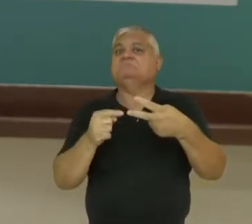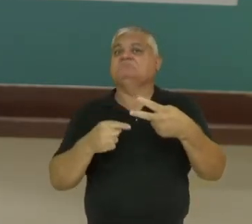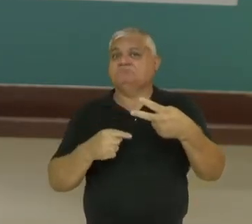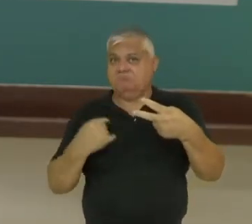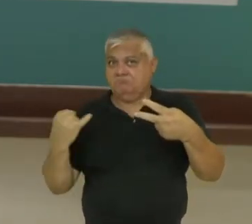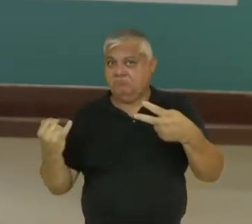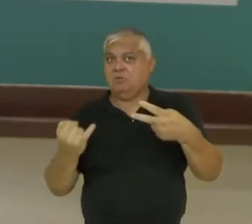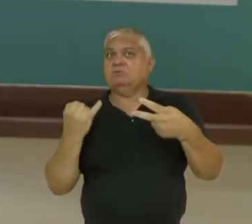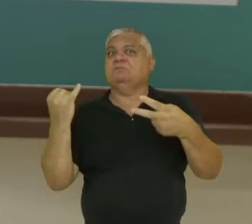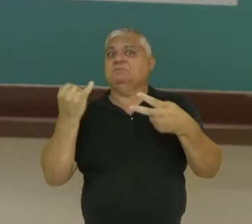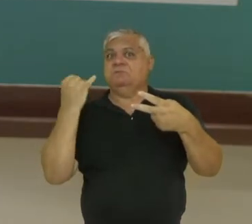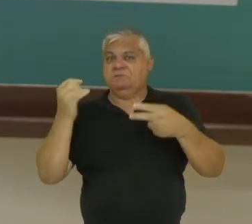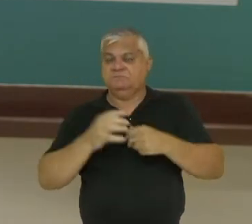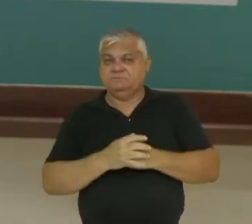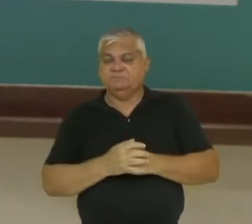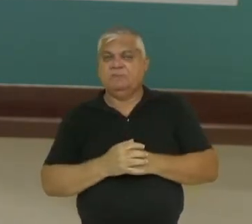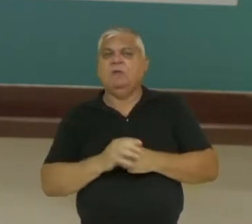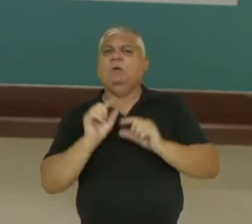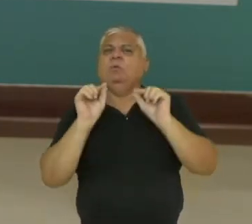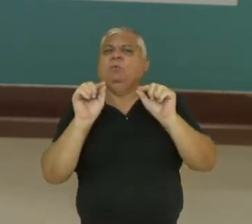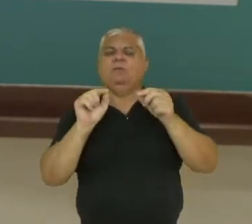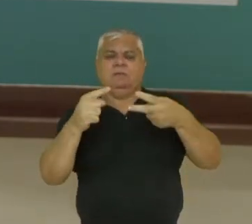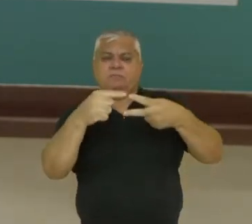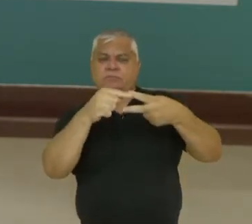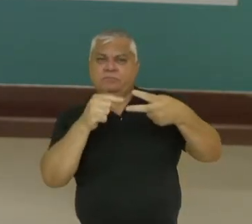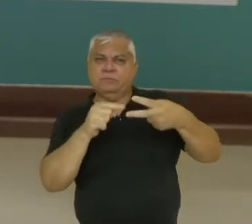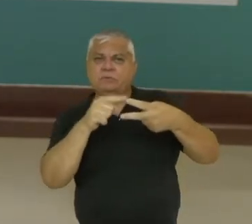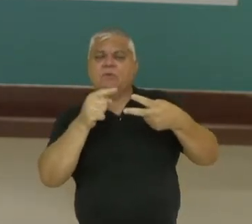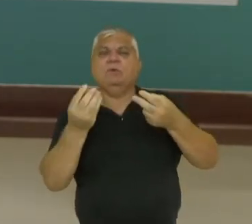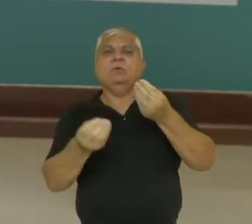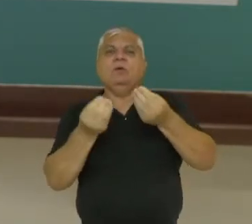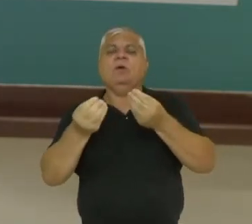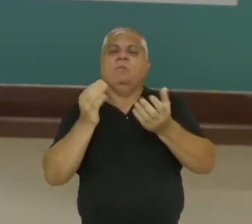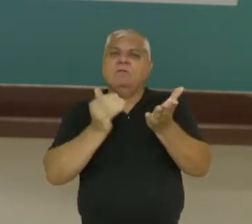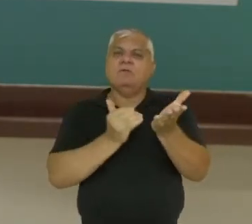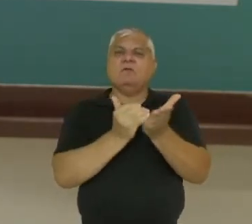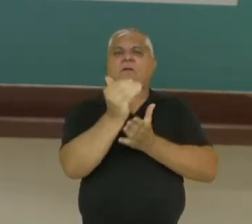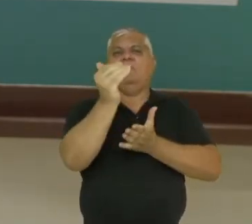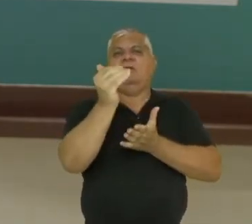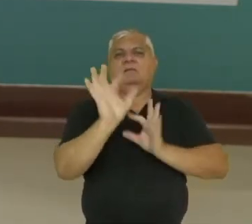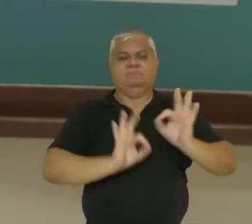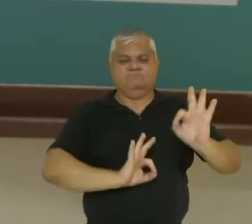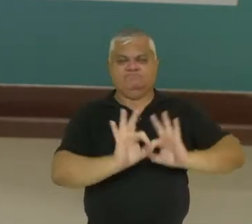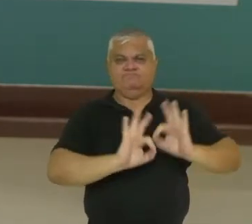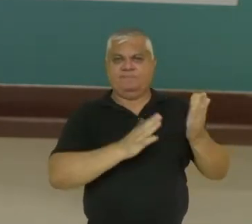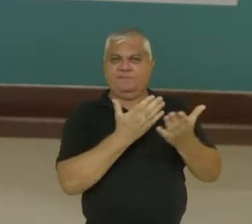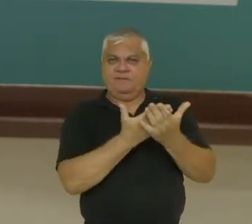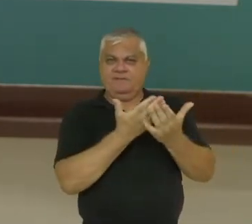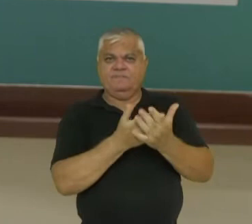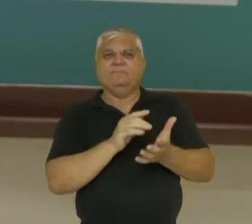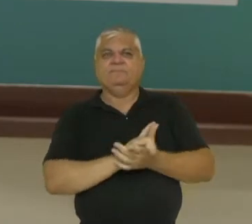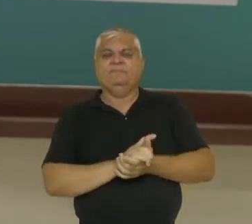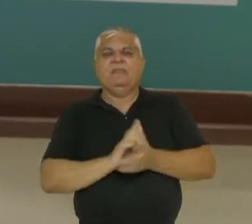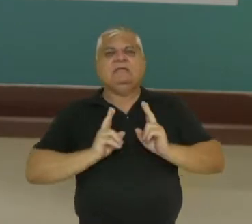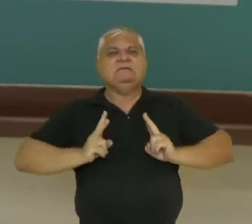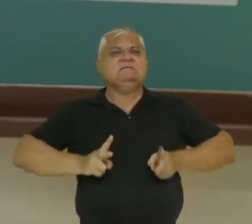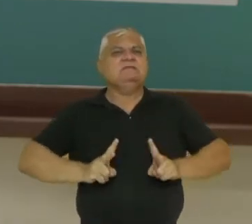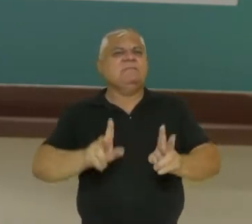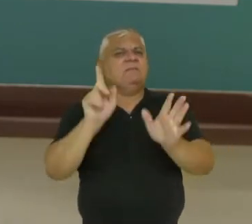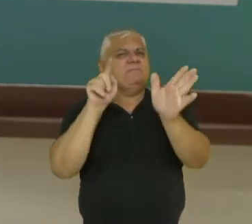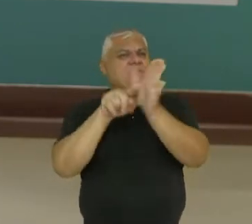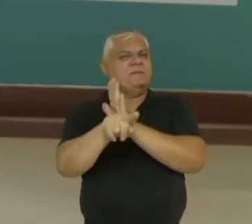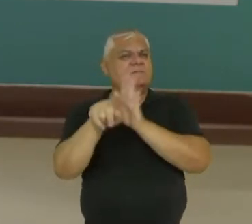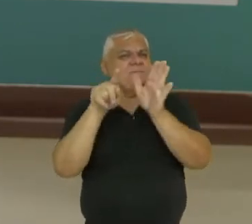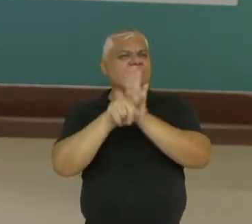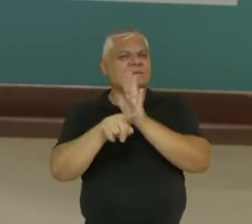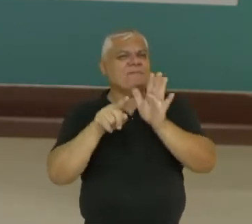objetivos muito importantes, que é exatamente o pontapé do que a gente vai organizar. A gente sempre vai começar com uma pergunta